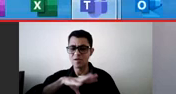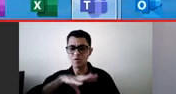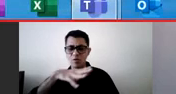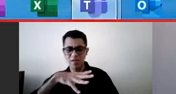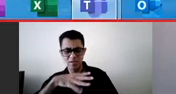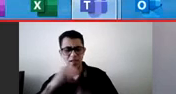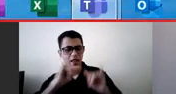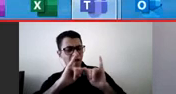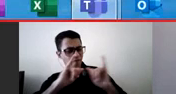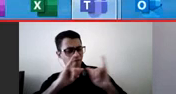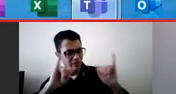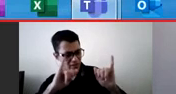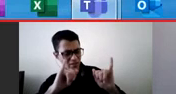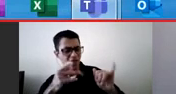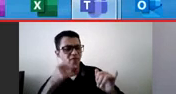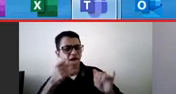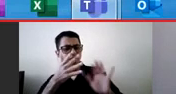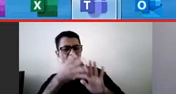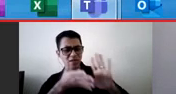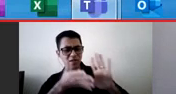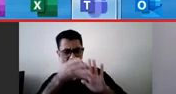a dizer e também